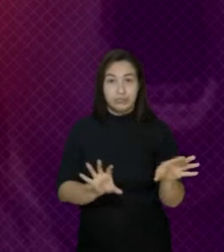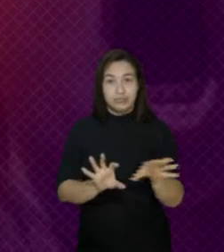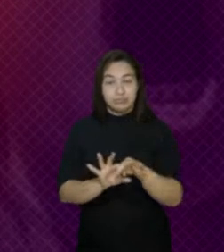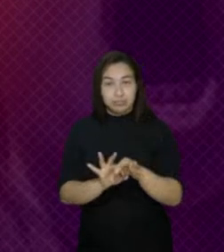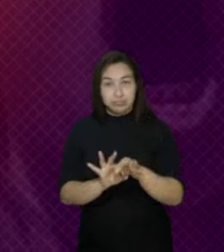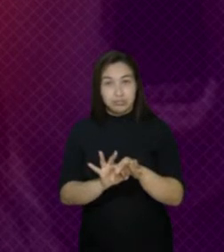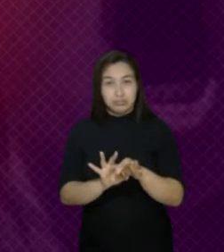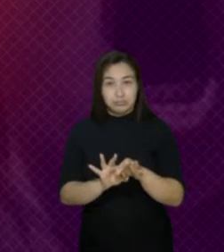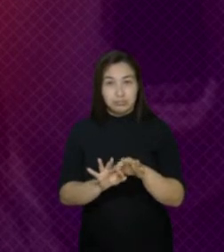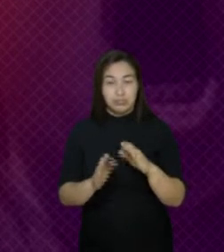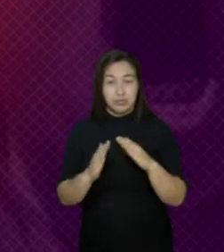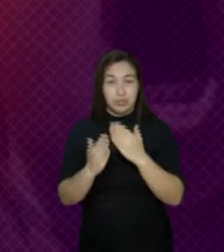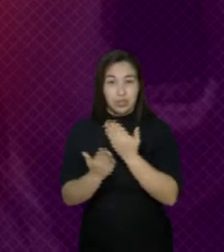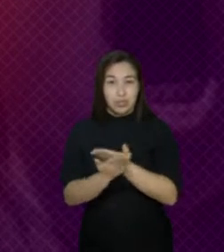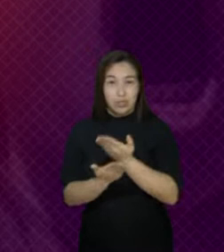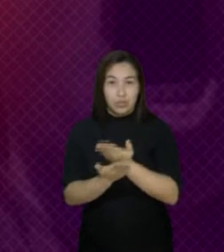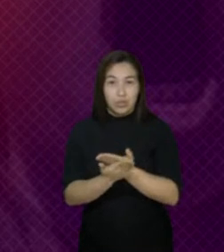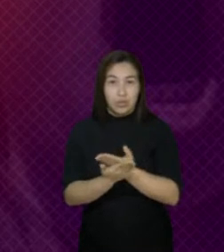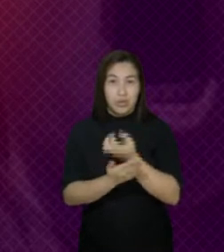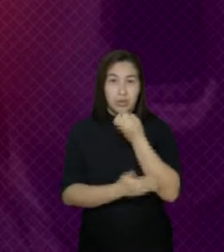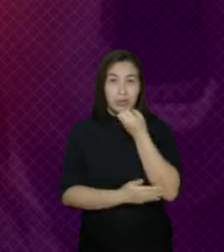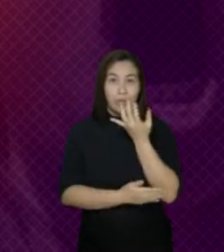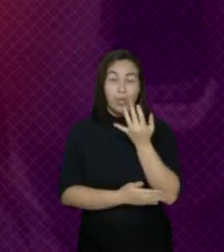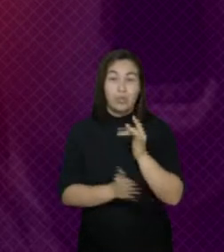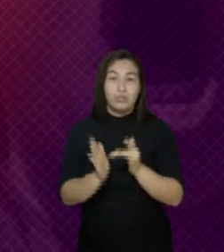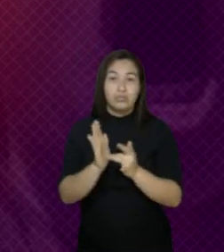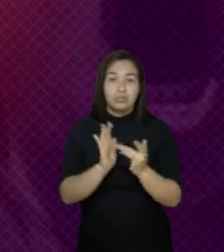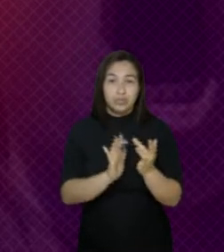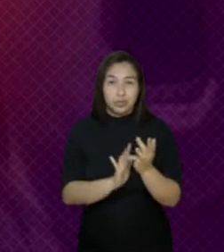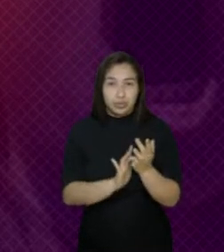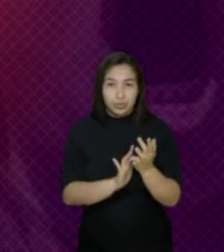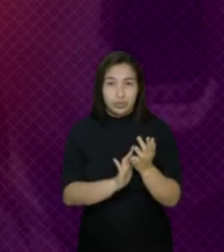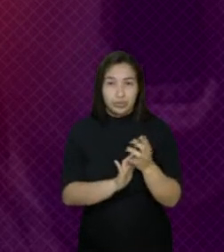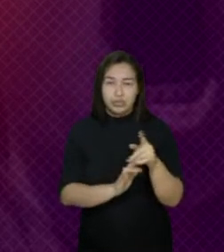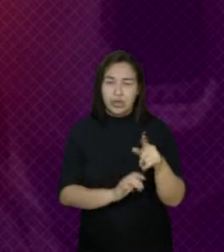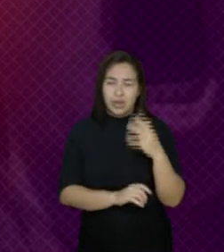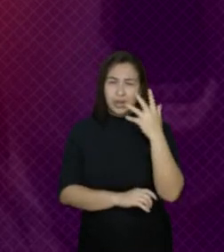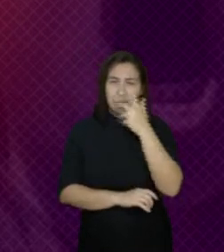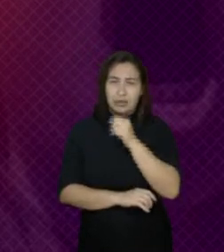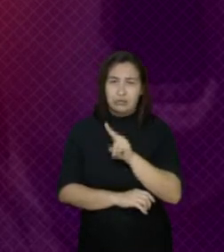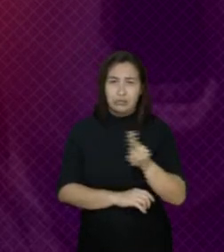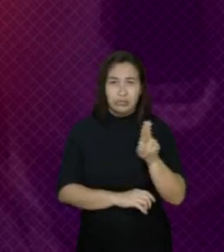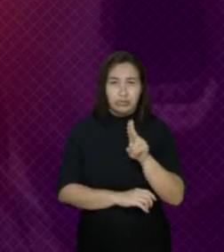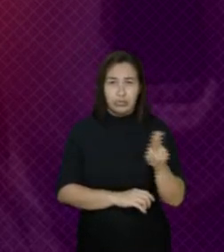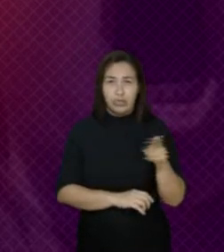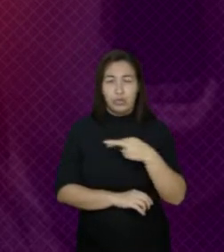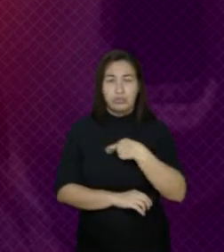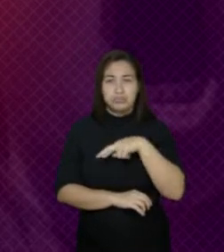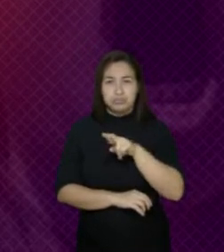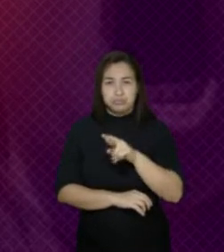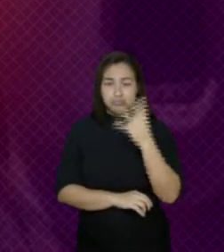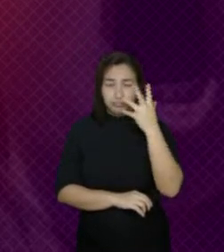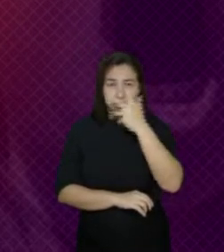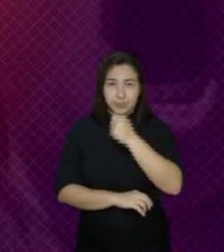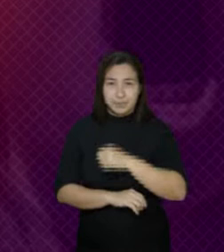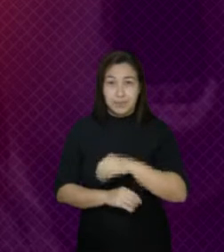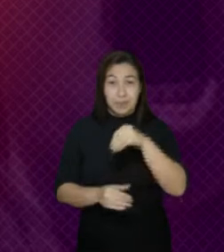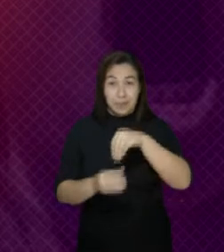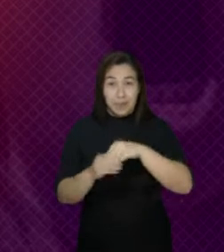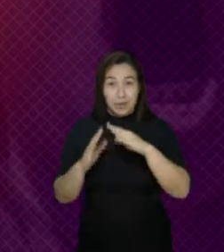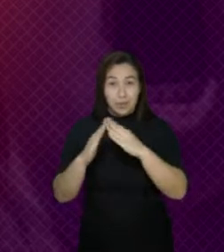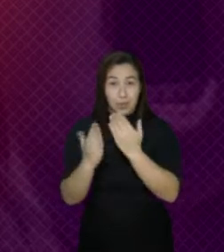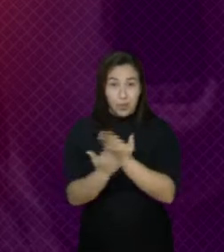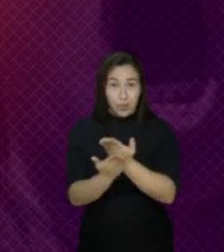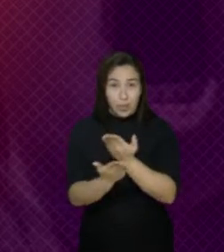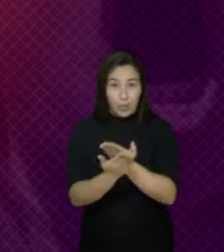tradicional Colégio Bom Jesus. Que nome bonito, nome religioso, não é? Que lindo esse nome. Dentro do Colégio Bom